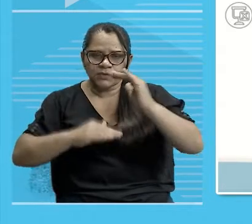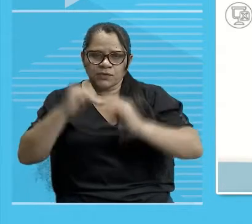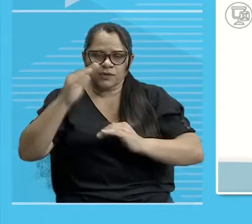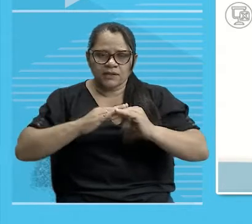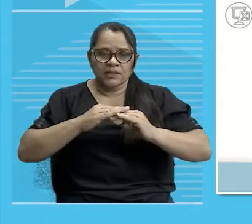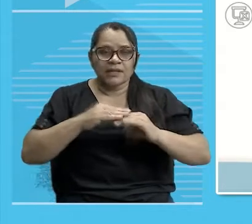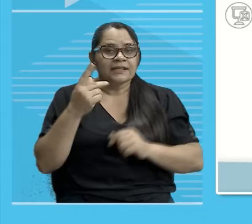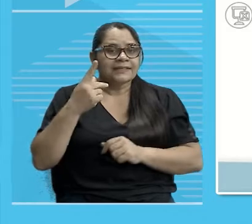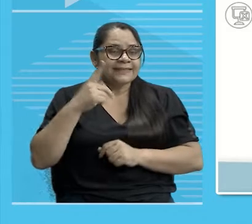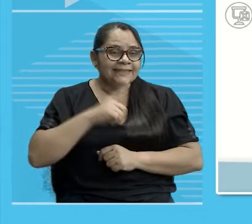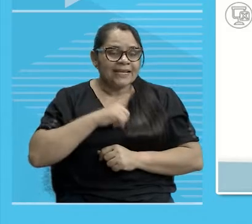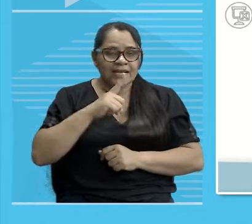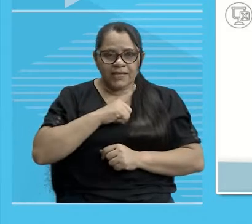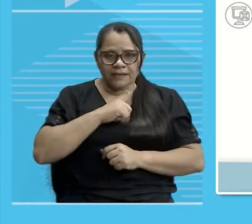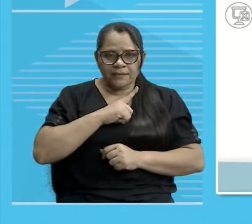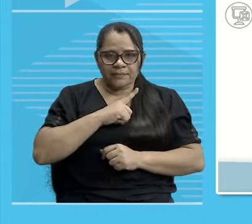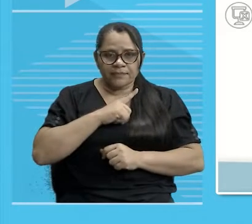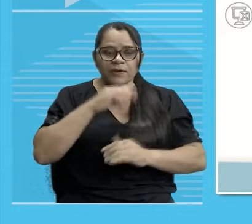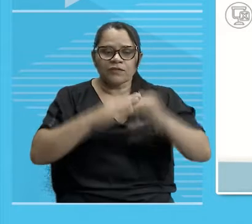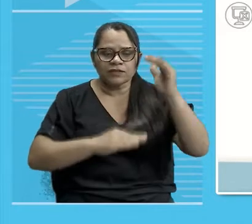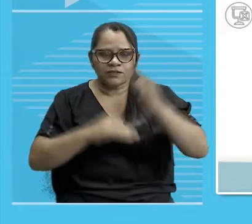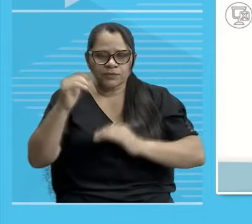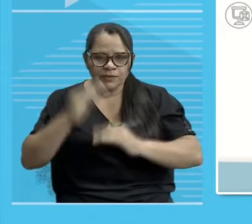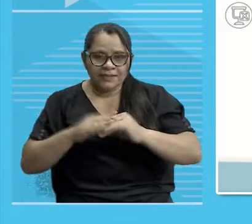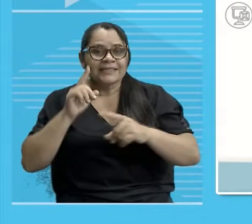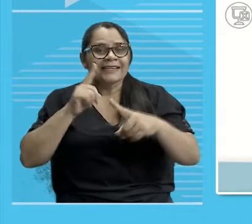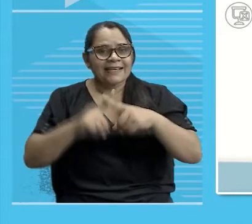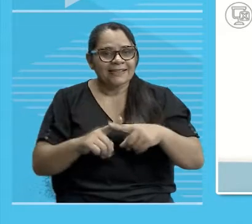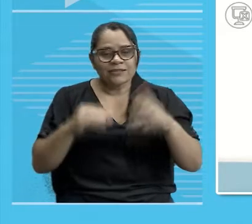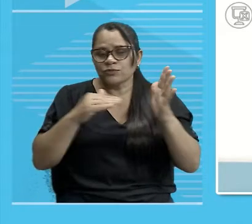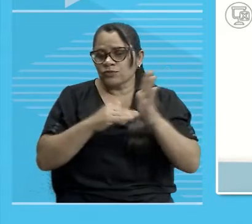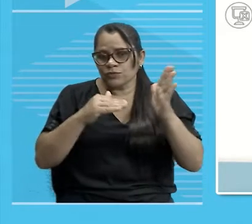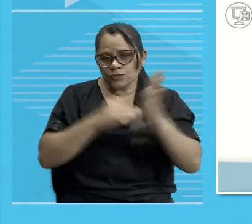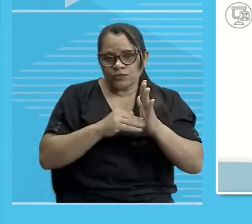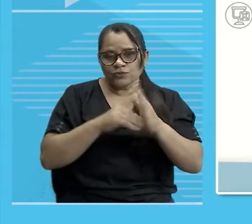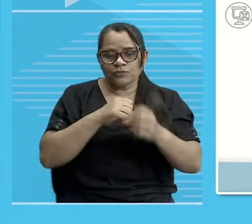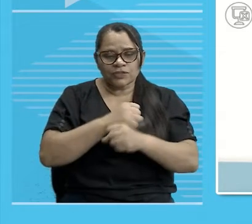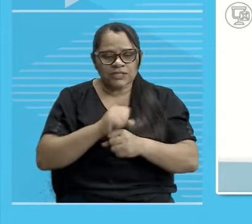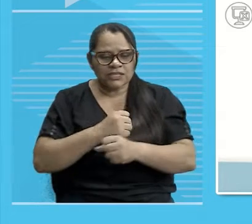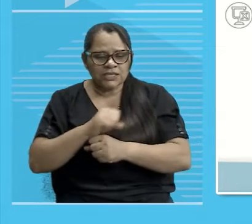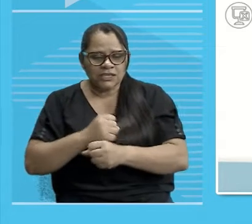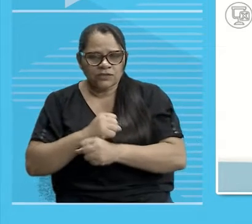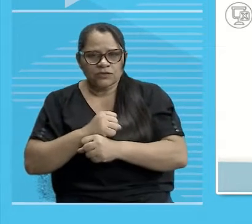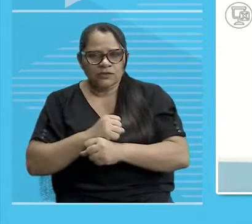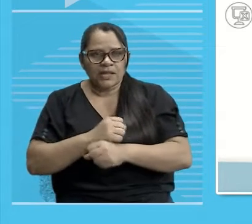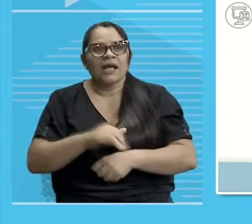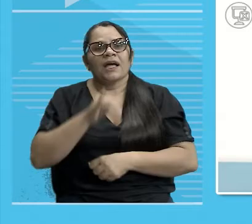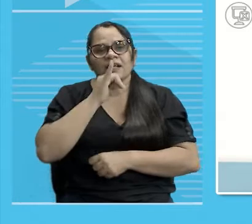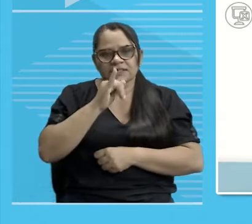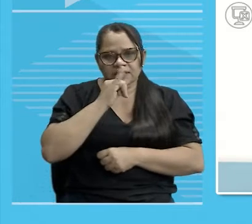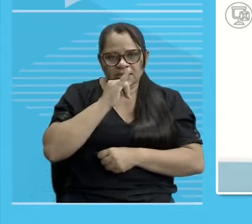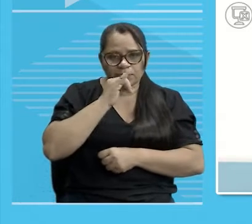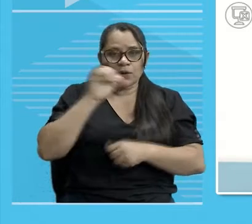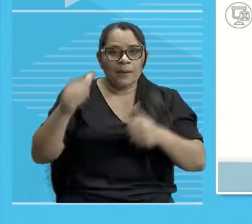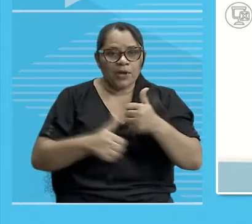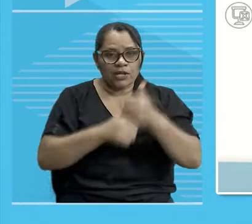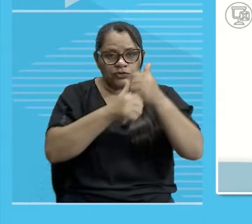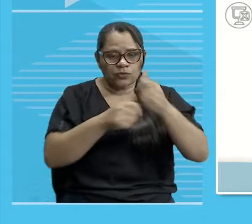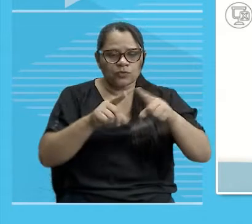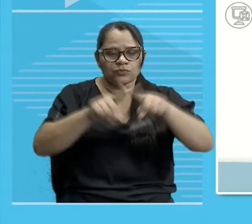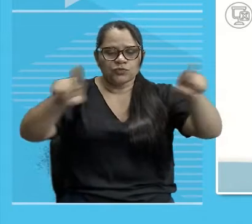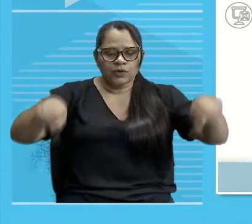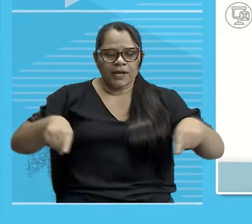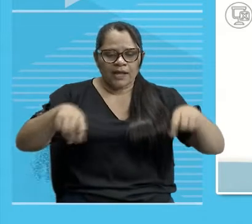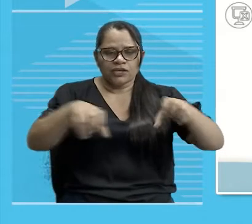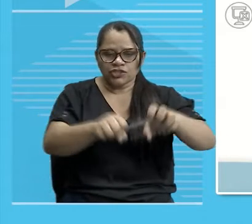nos seus últimos anos operador de caixa de supermercado ou